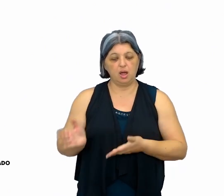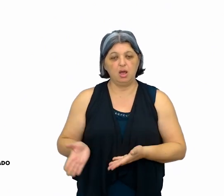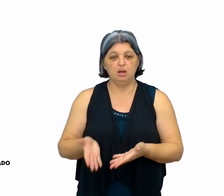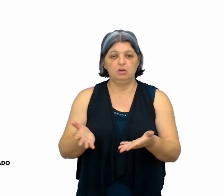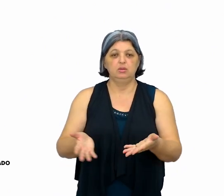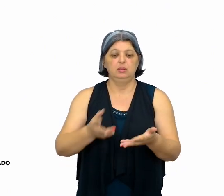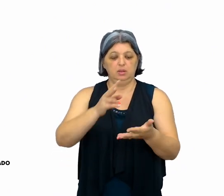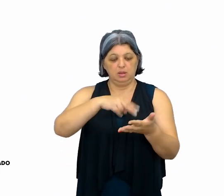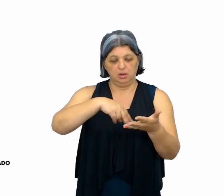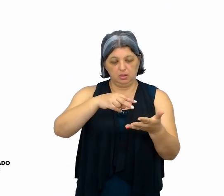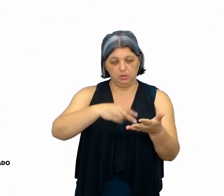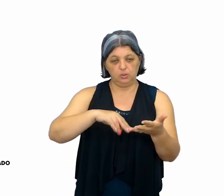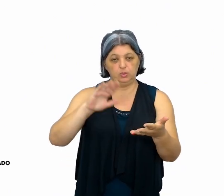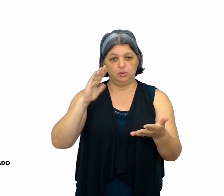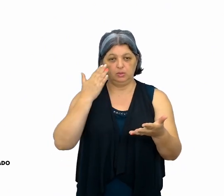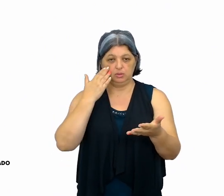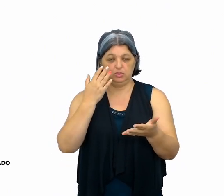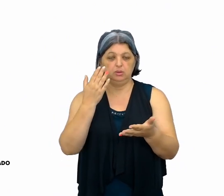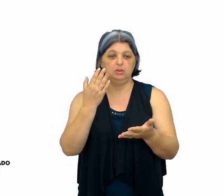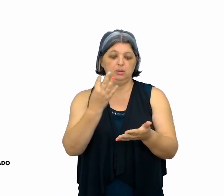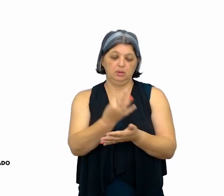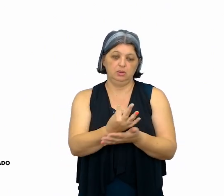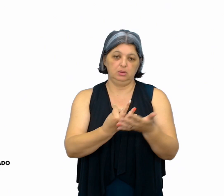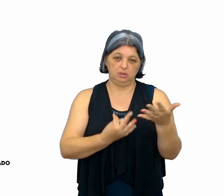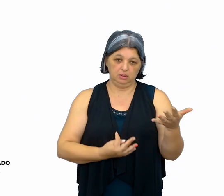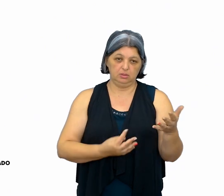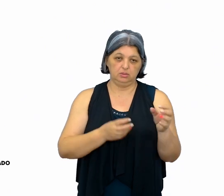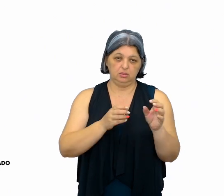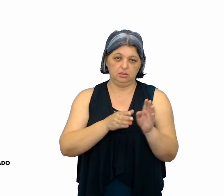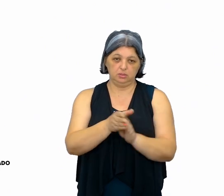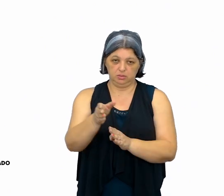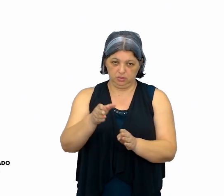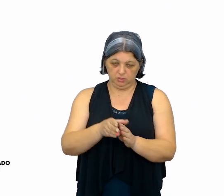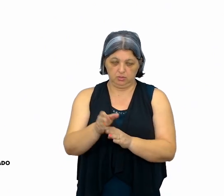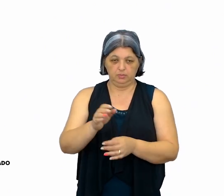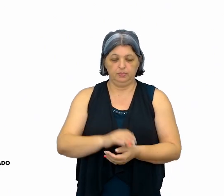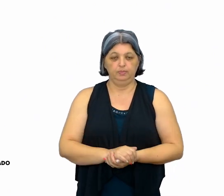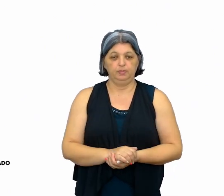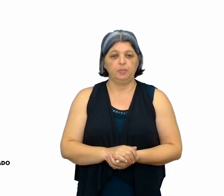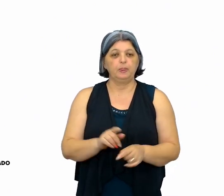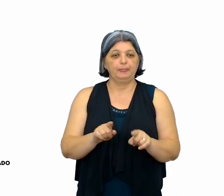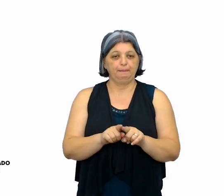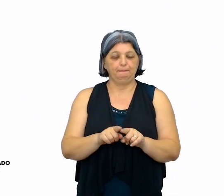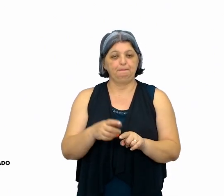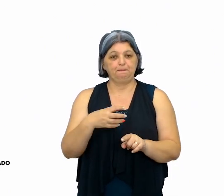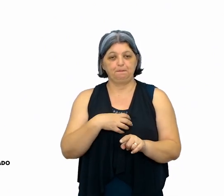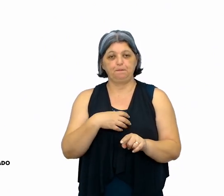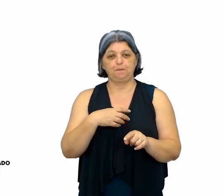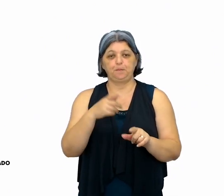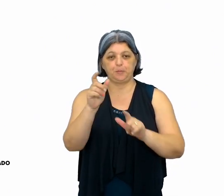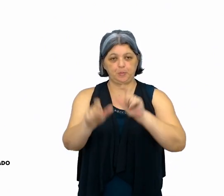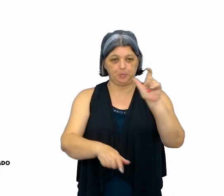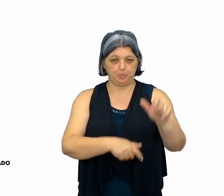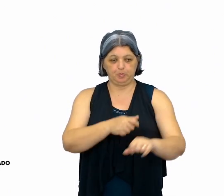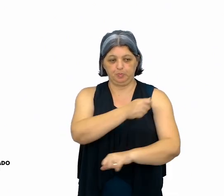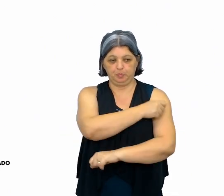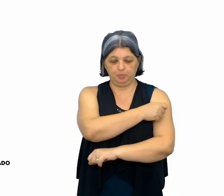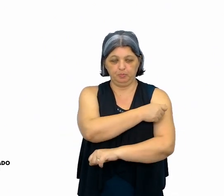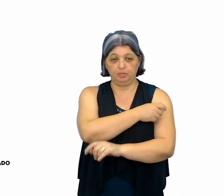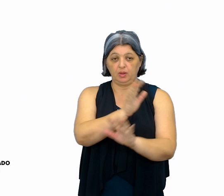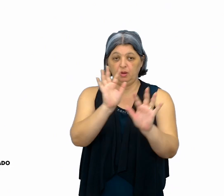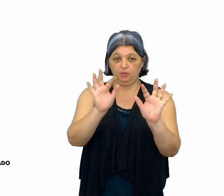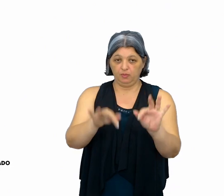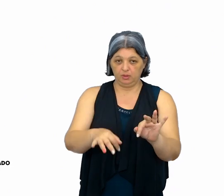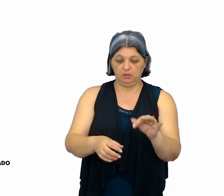a compreensão dos textos instrucionais, de modo que os estudantes possam, ao final, elaborar